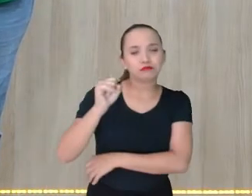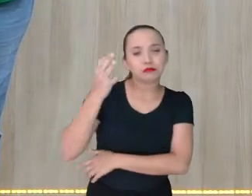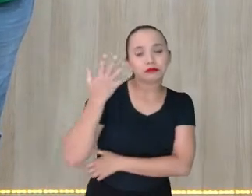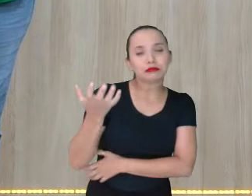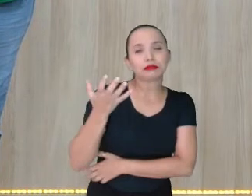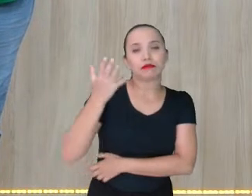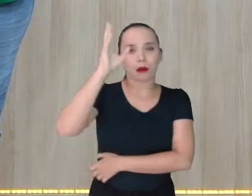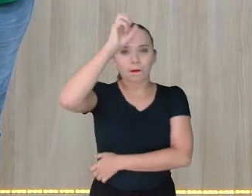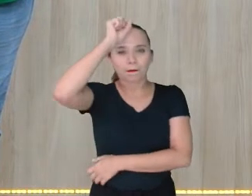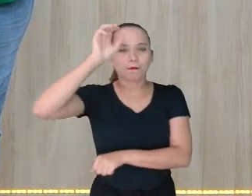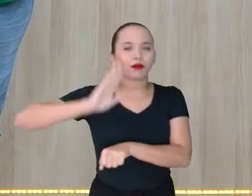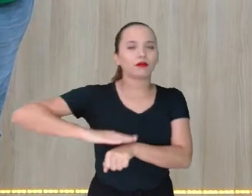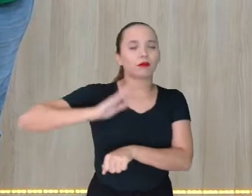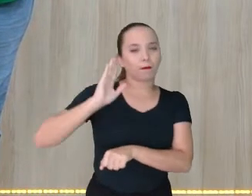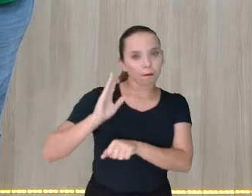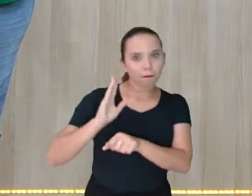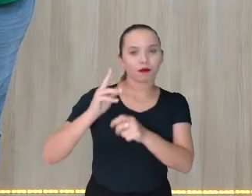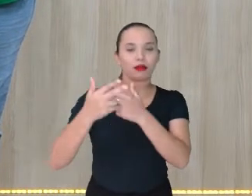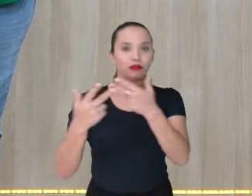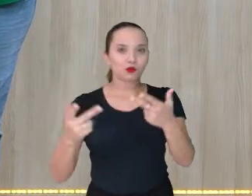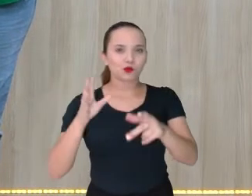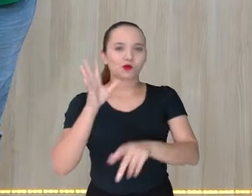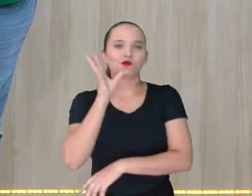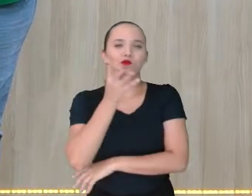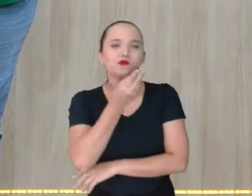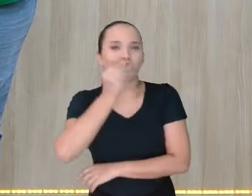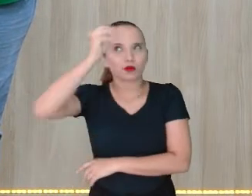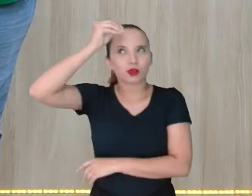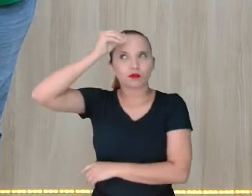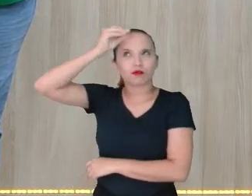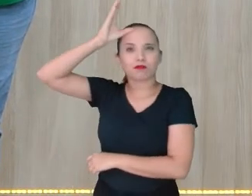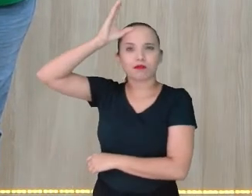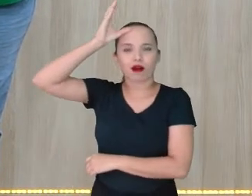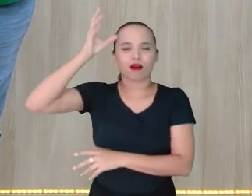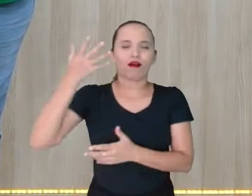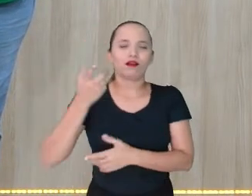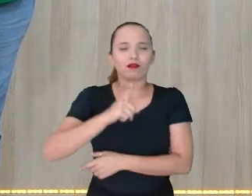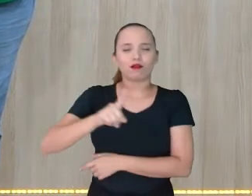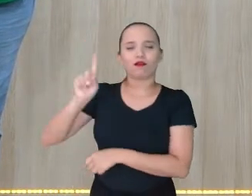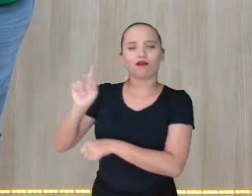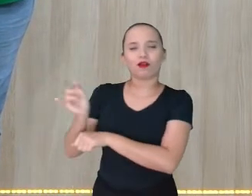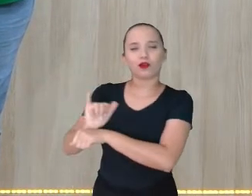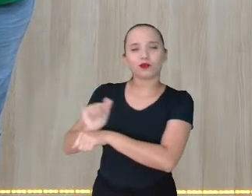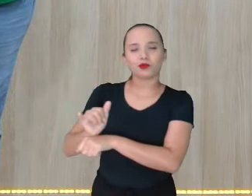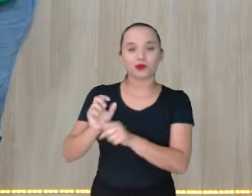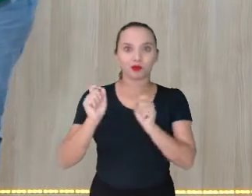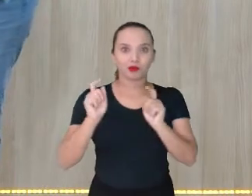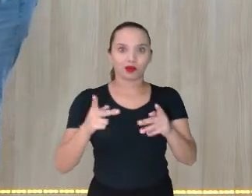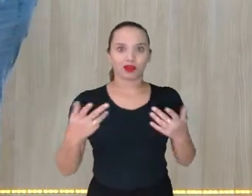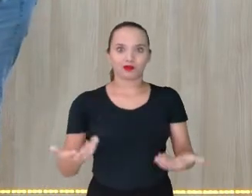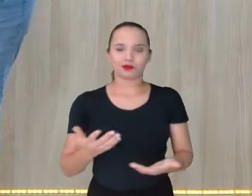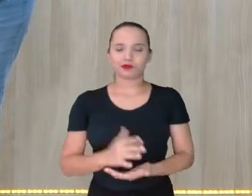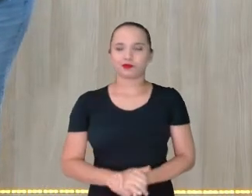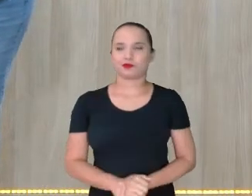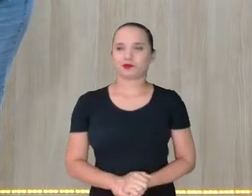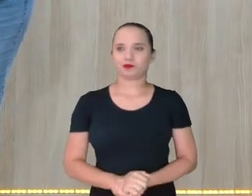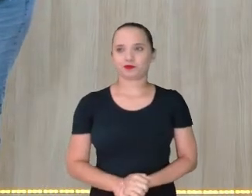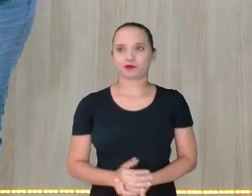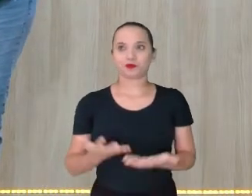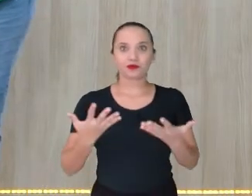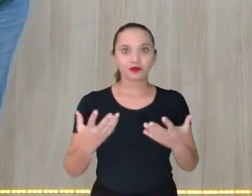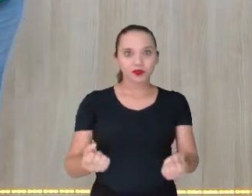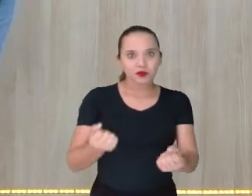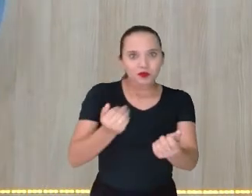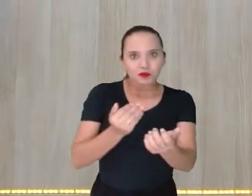pouquinho, descobrir um pouquinho mais, né, ter esse conhecimento, então acessa lá no YouTube, tá bom? Pois é, então